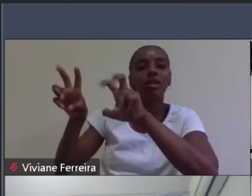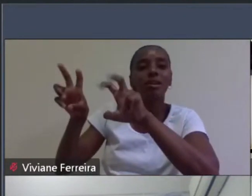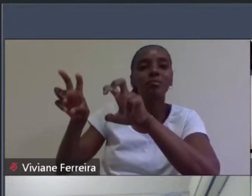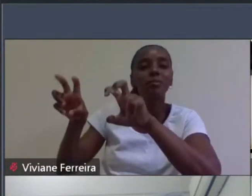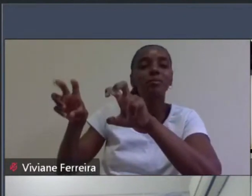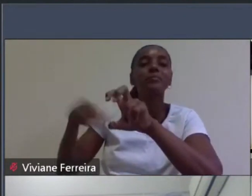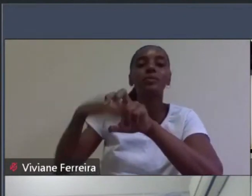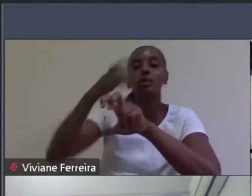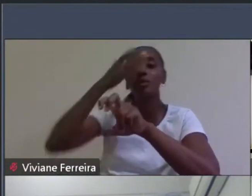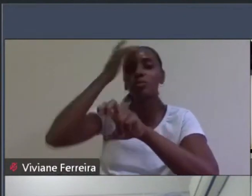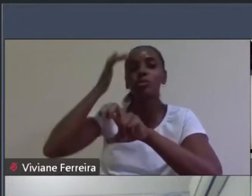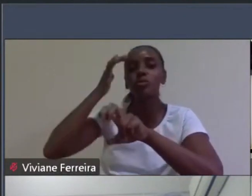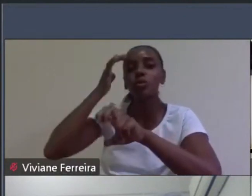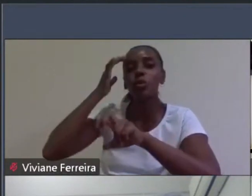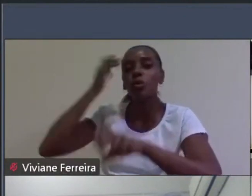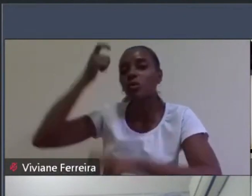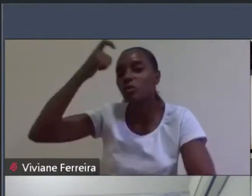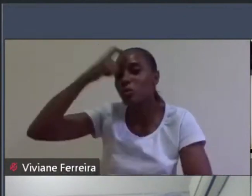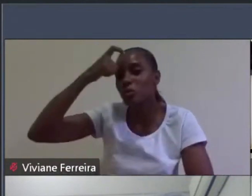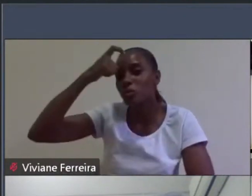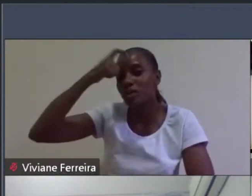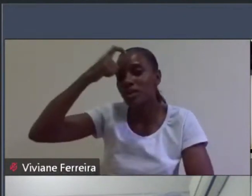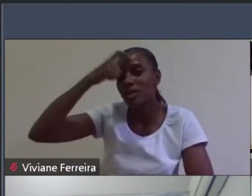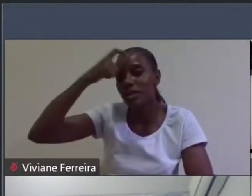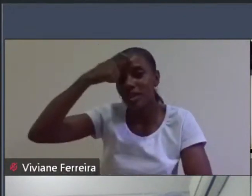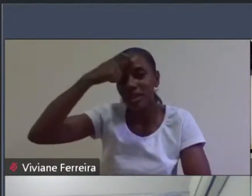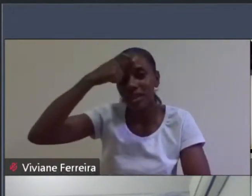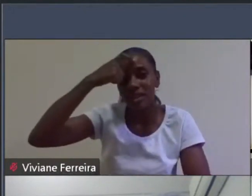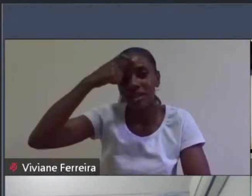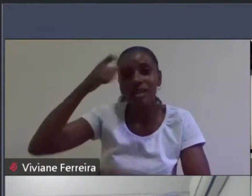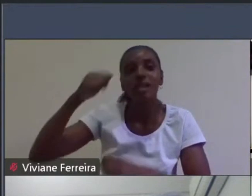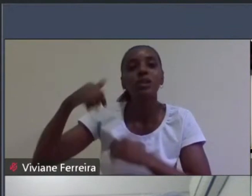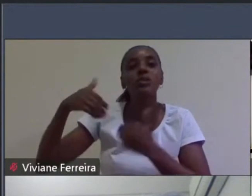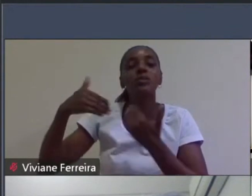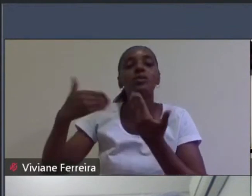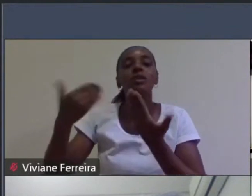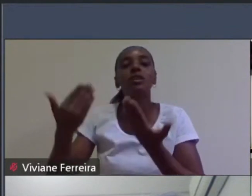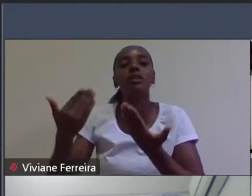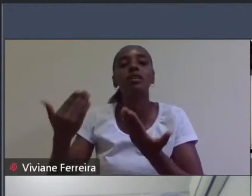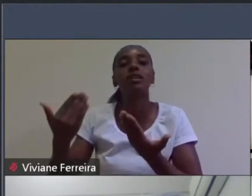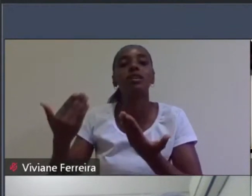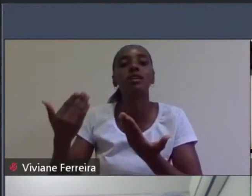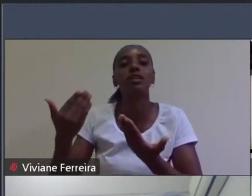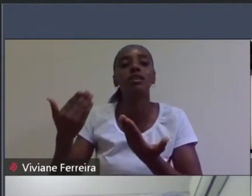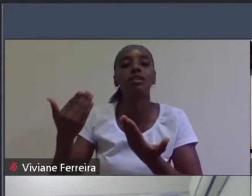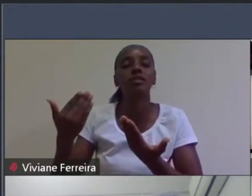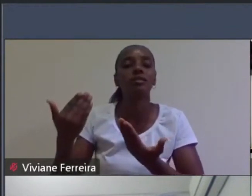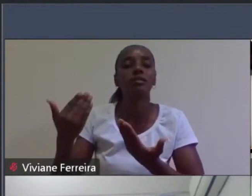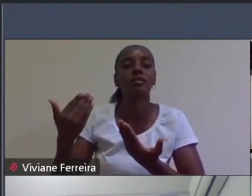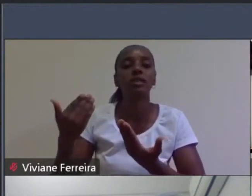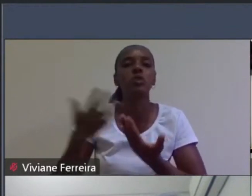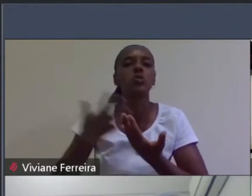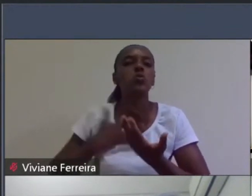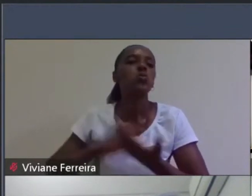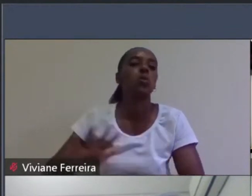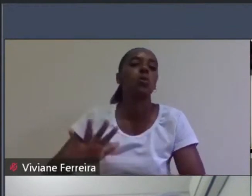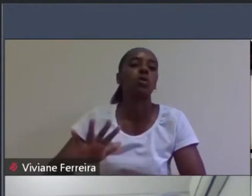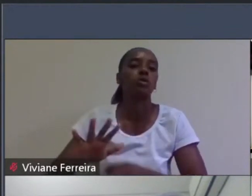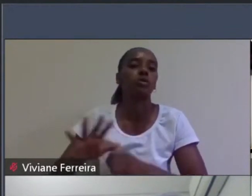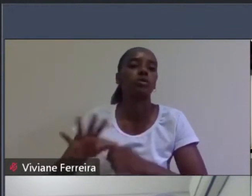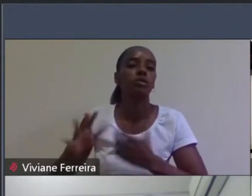tomam consciência do quanto elas não gostam de ser excluídas